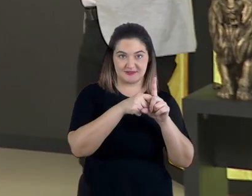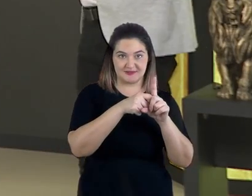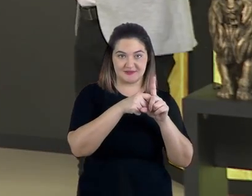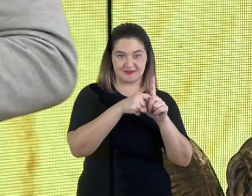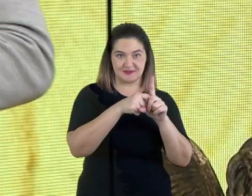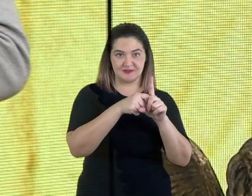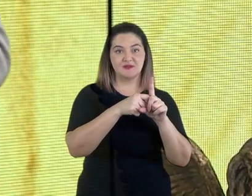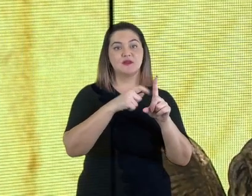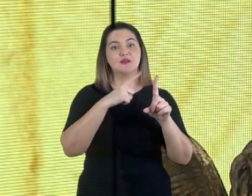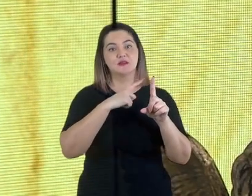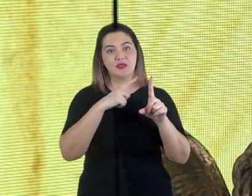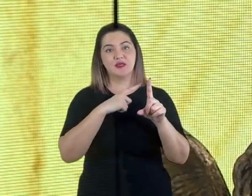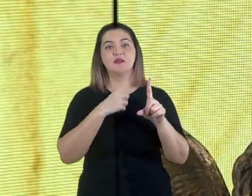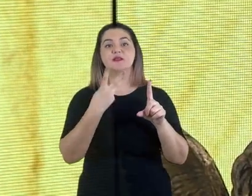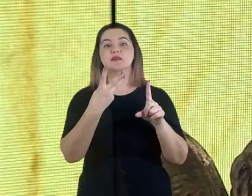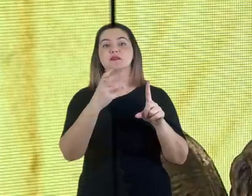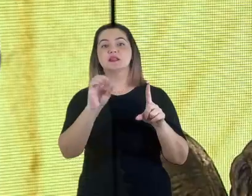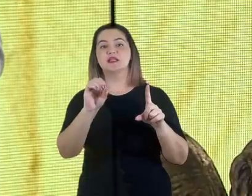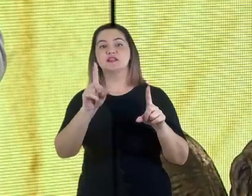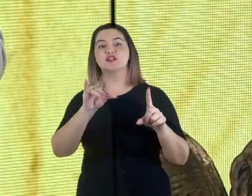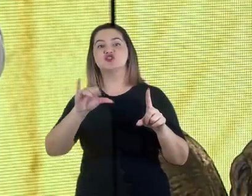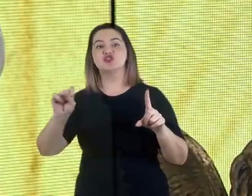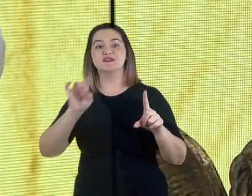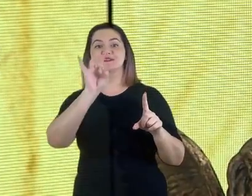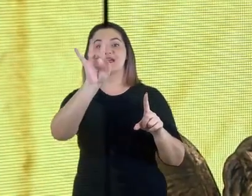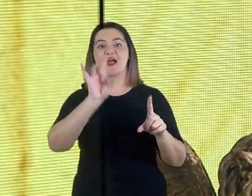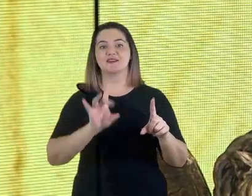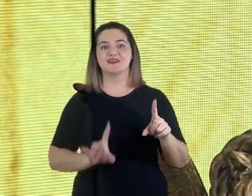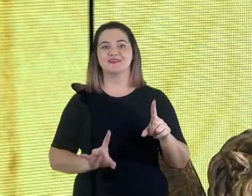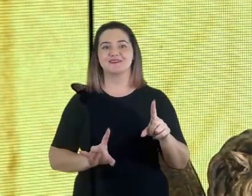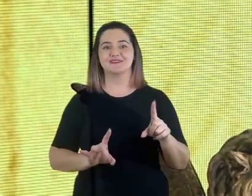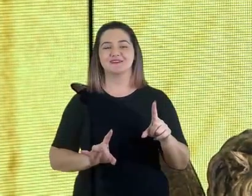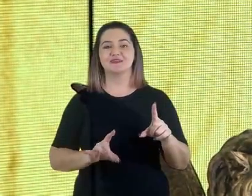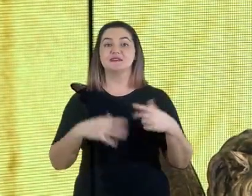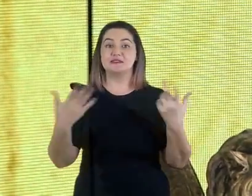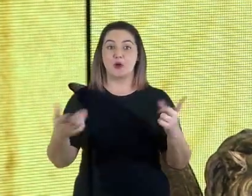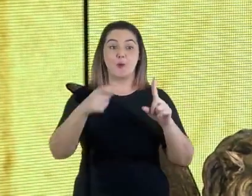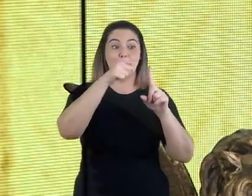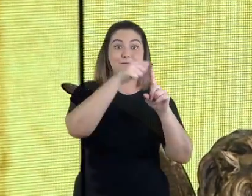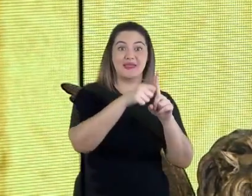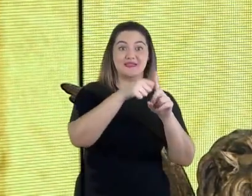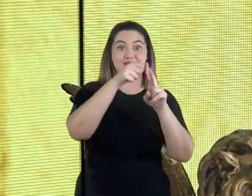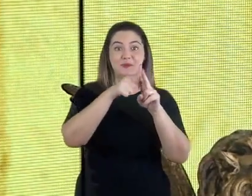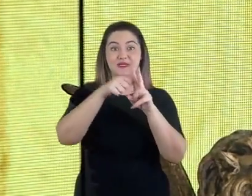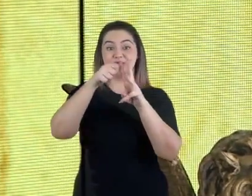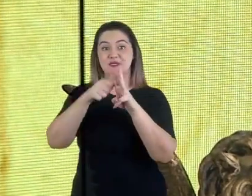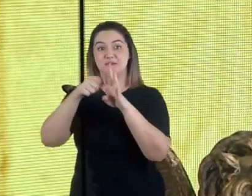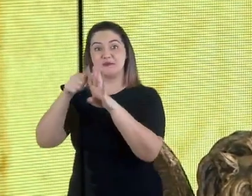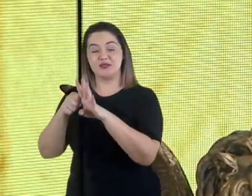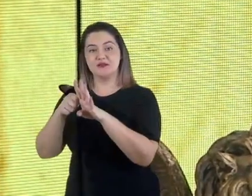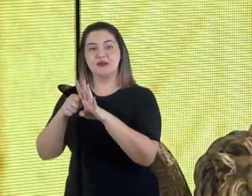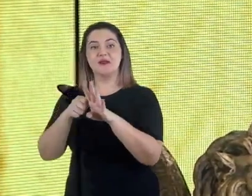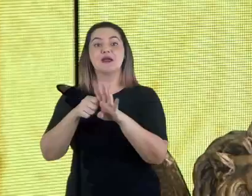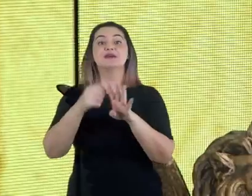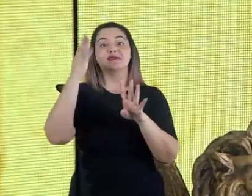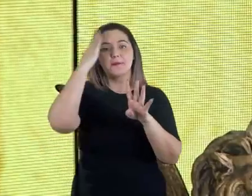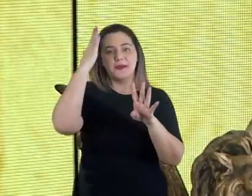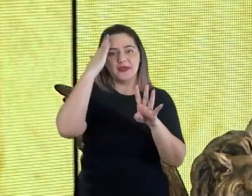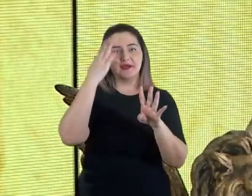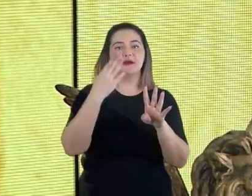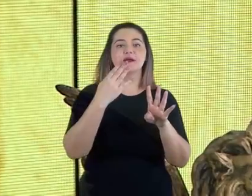30 dias cada um deles. Ou seja, os primeiros administradores estavam cientes de que